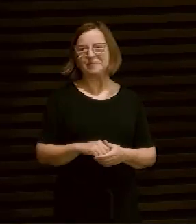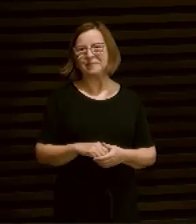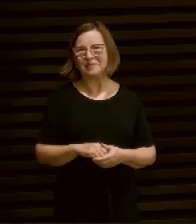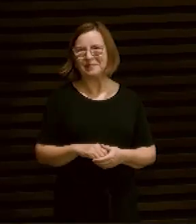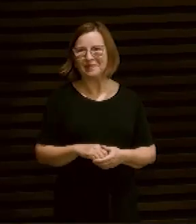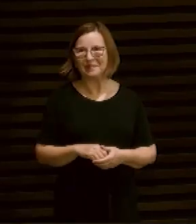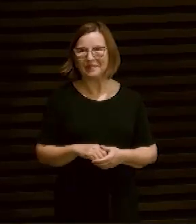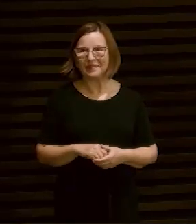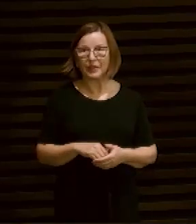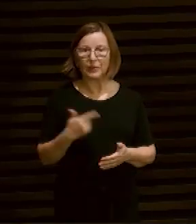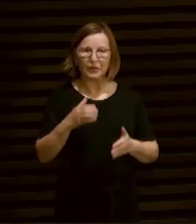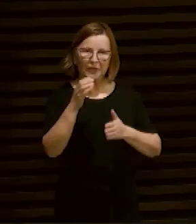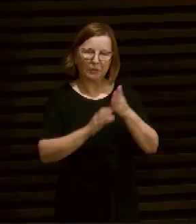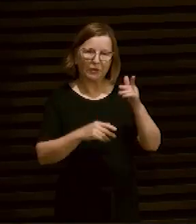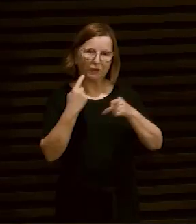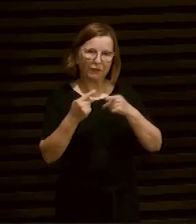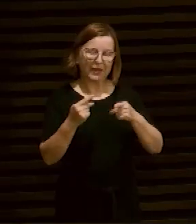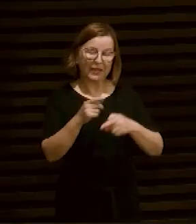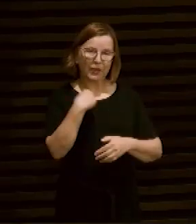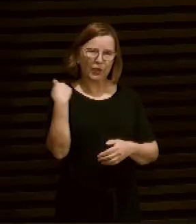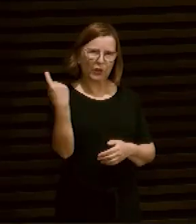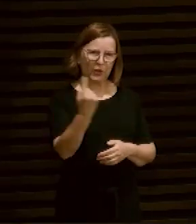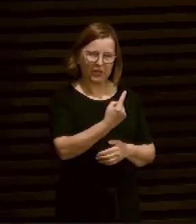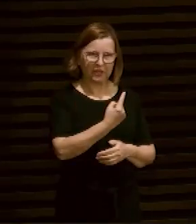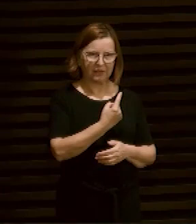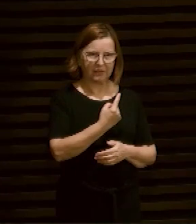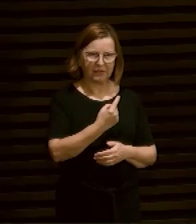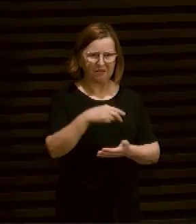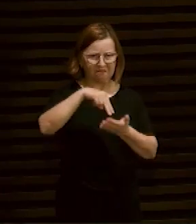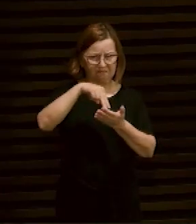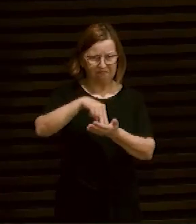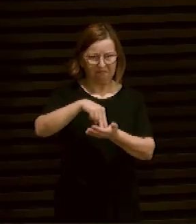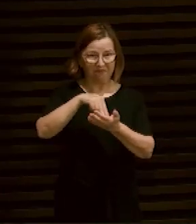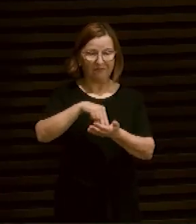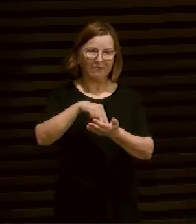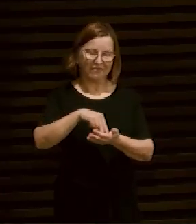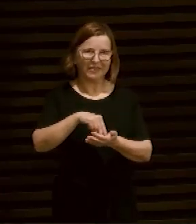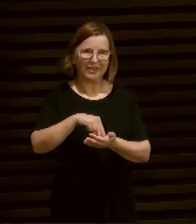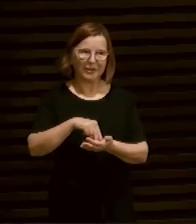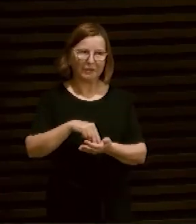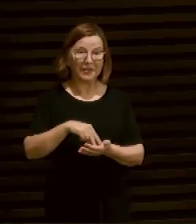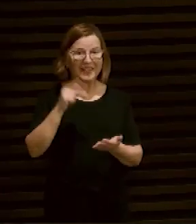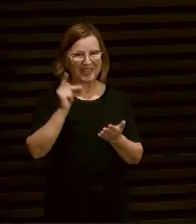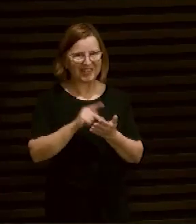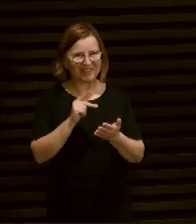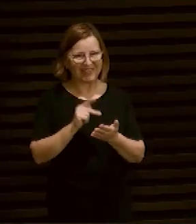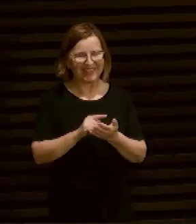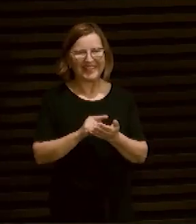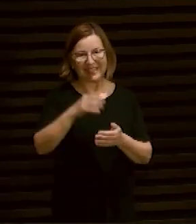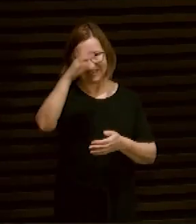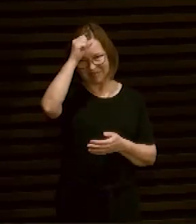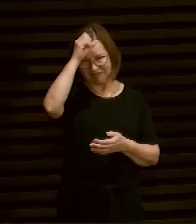apeguemos com mais firmeza às verdades